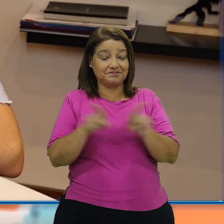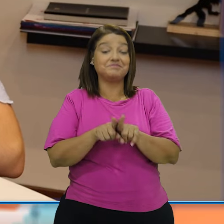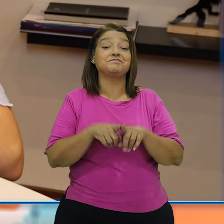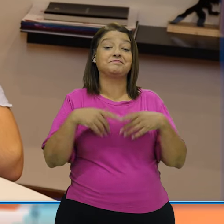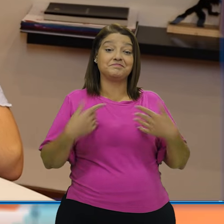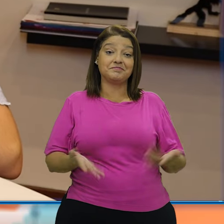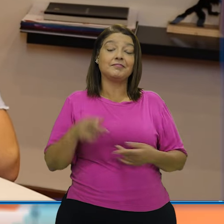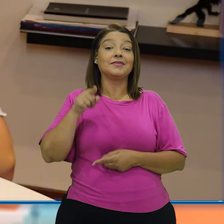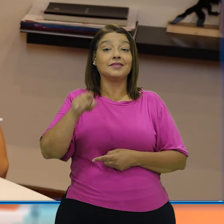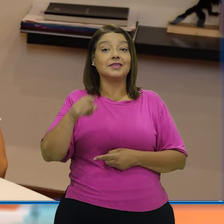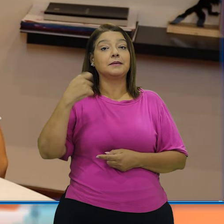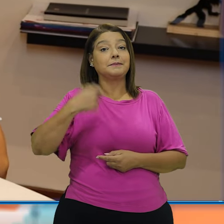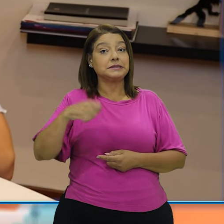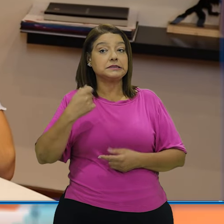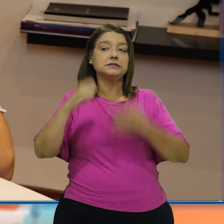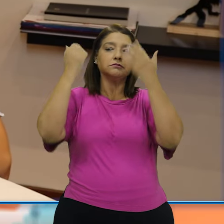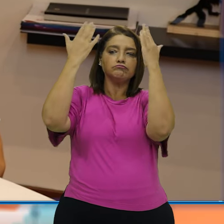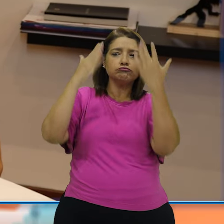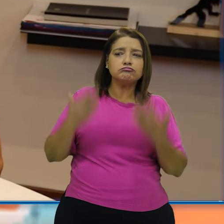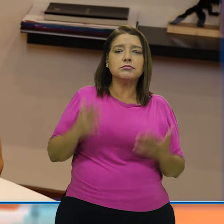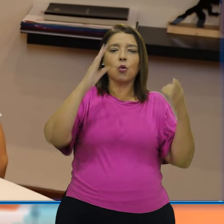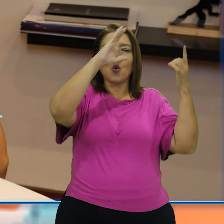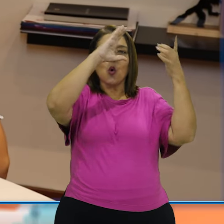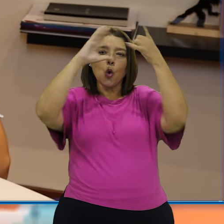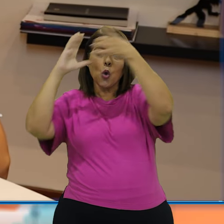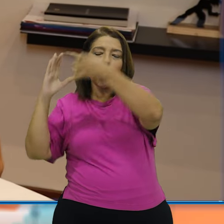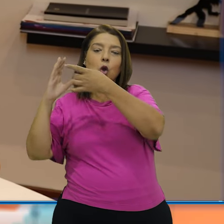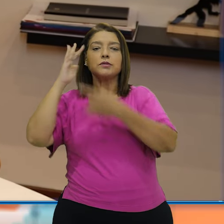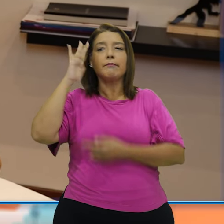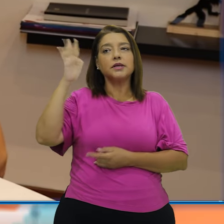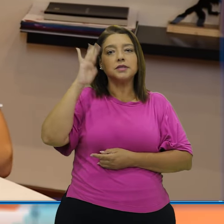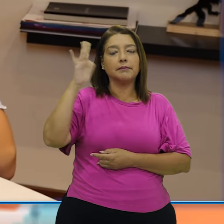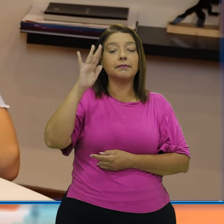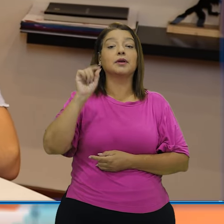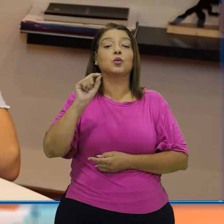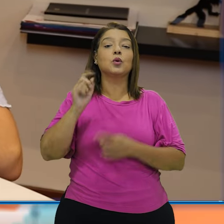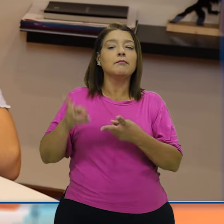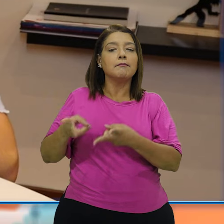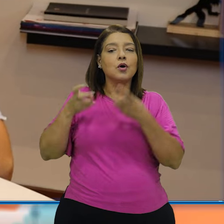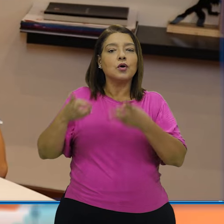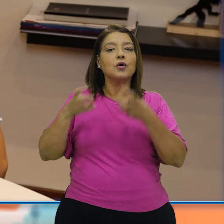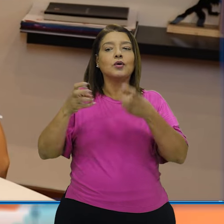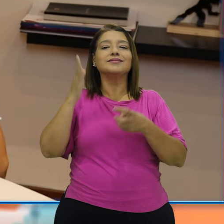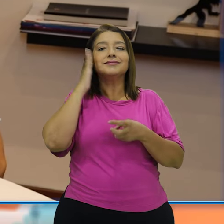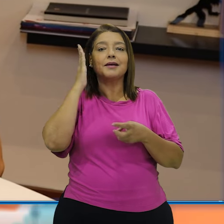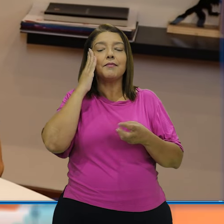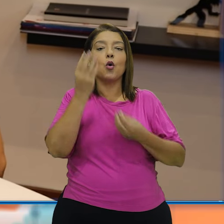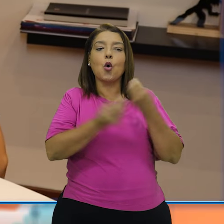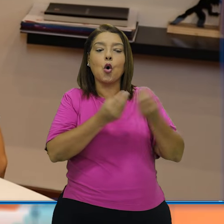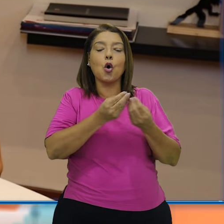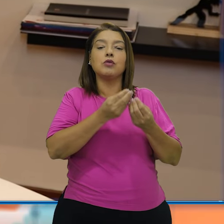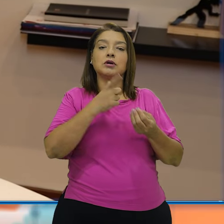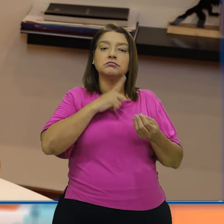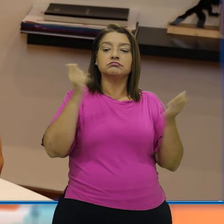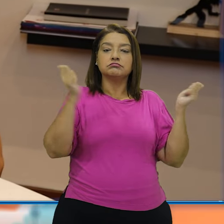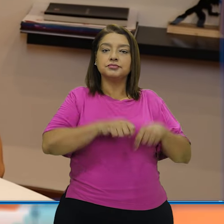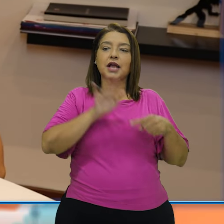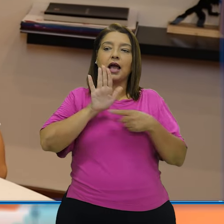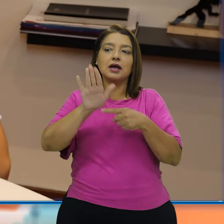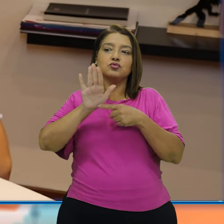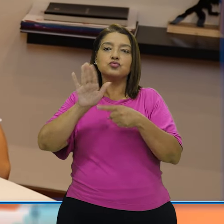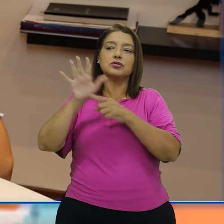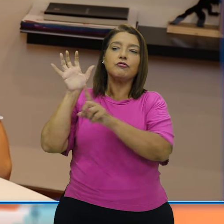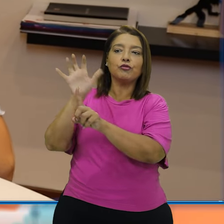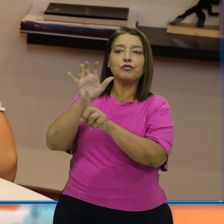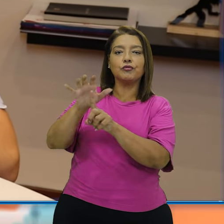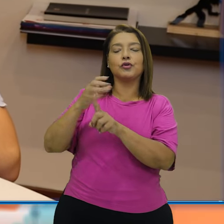A TCC trabalha através da análise de cognições e pensamentos, explorando como estes influenciam nos sentimentos e